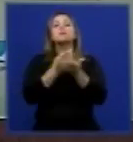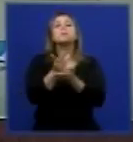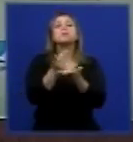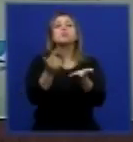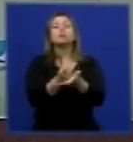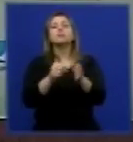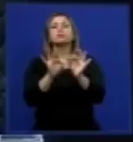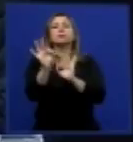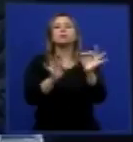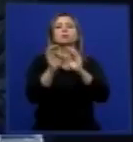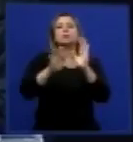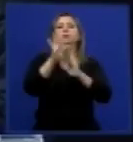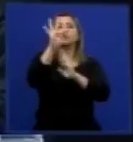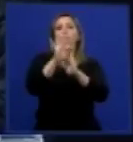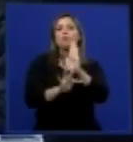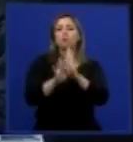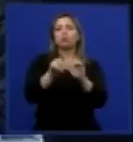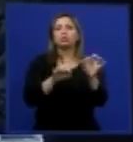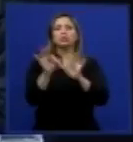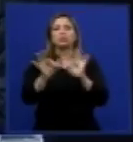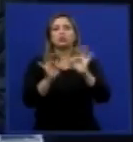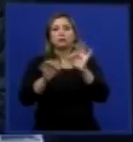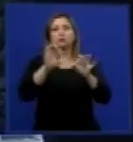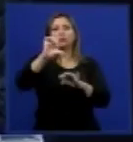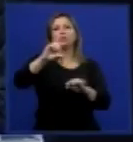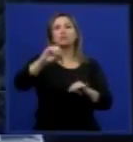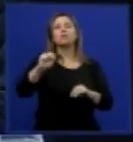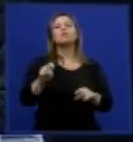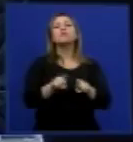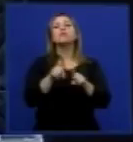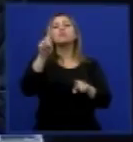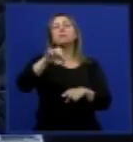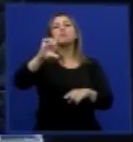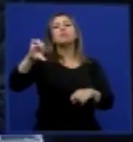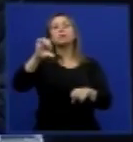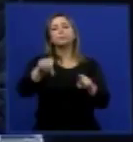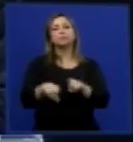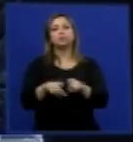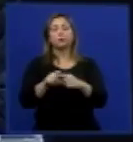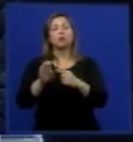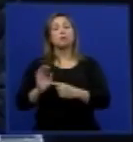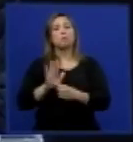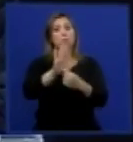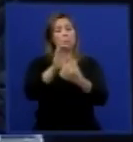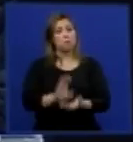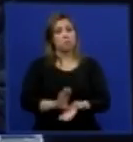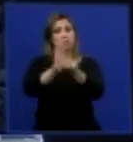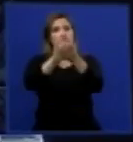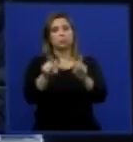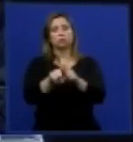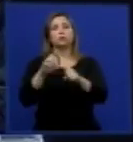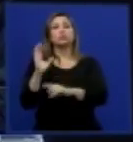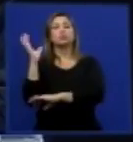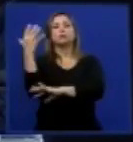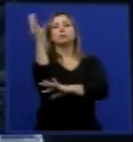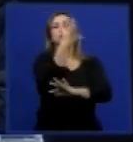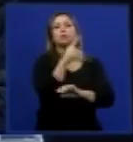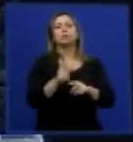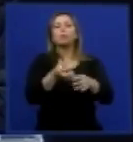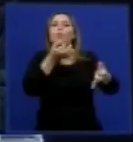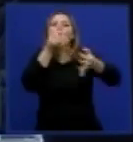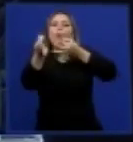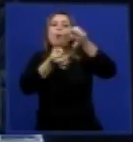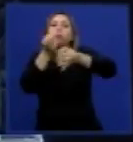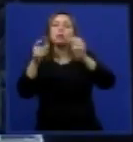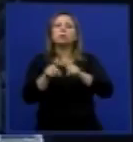veria ser a resolução CONAMA 28/99 que apresentou ao Conselho Nacional do Meio Ambiente sugerindo